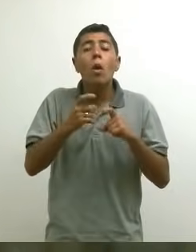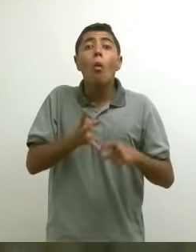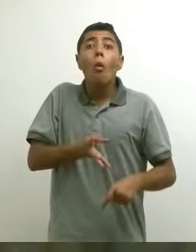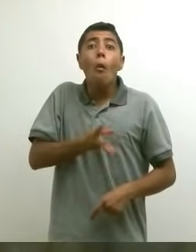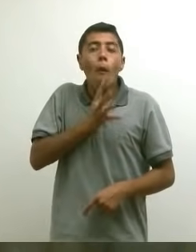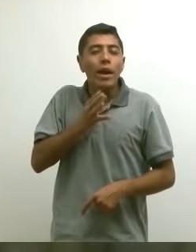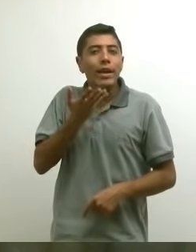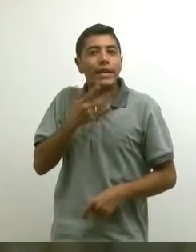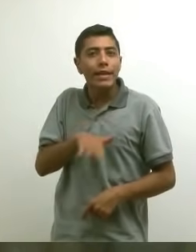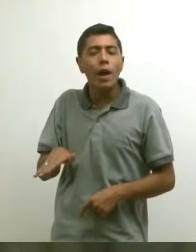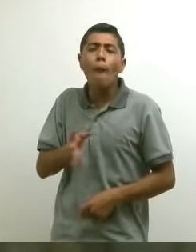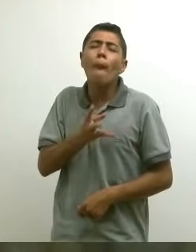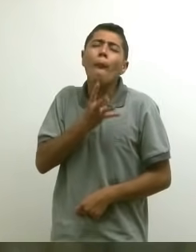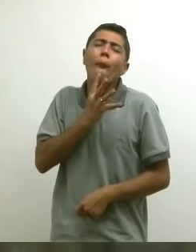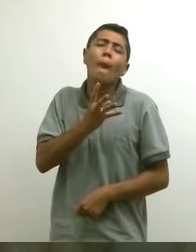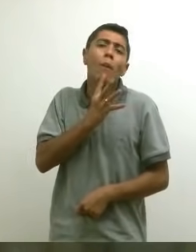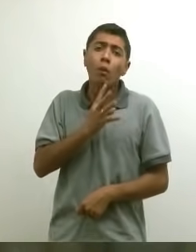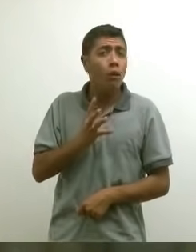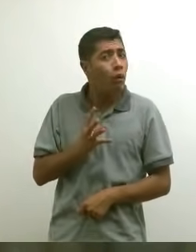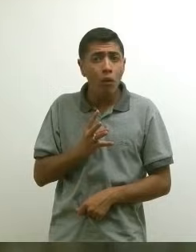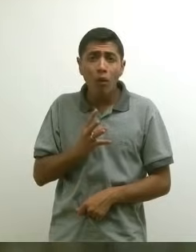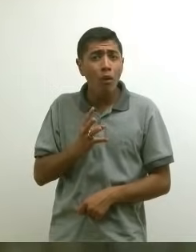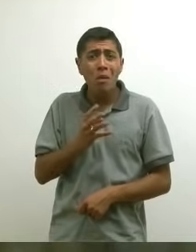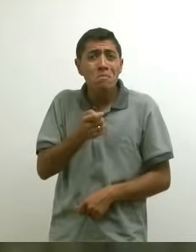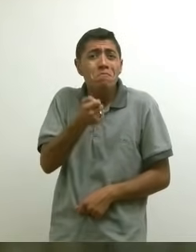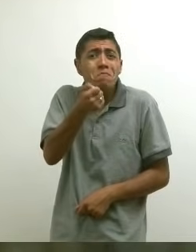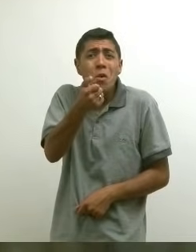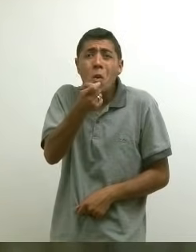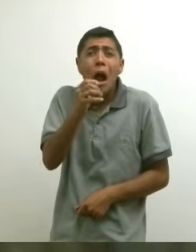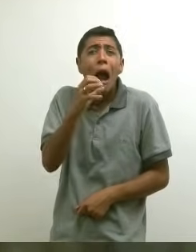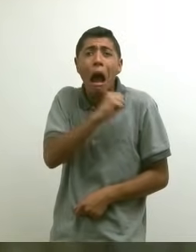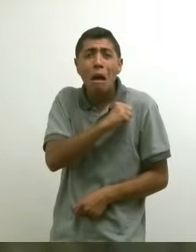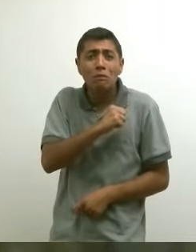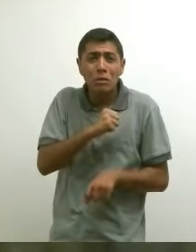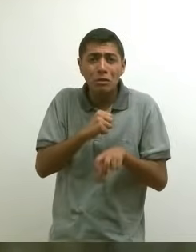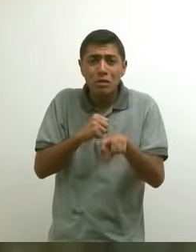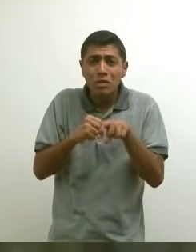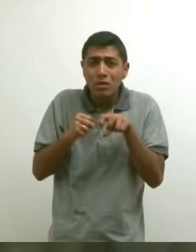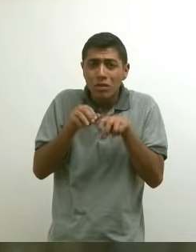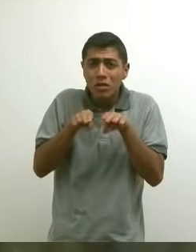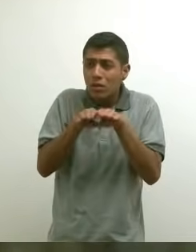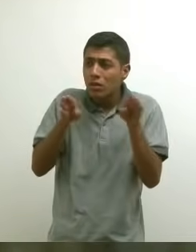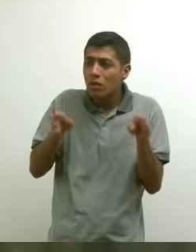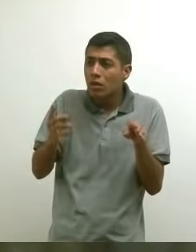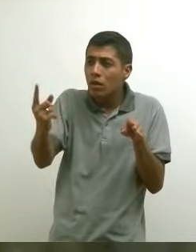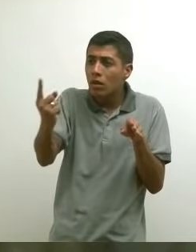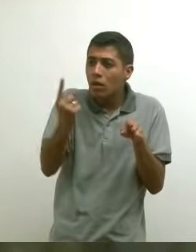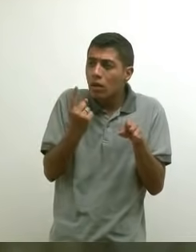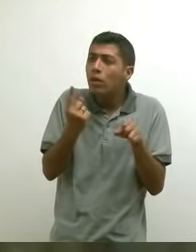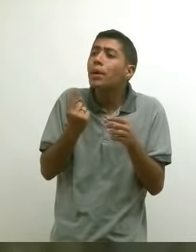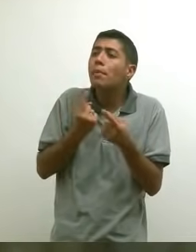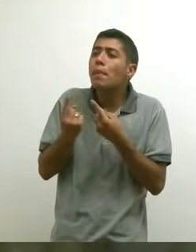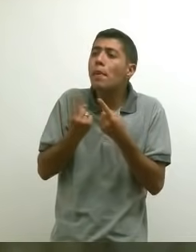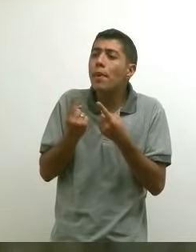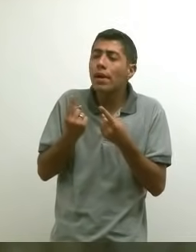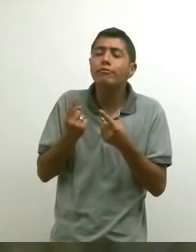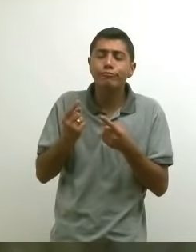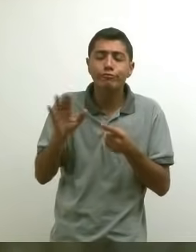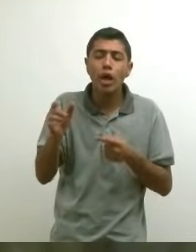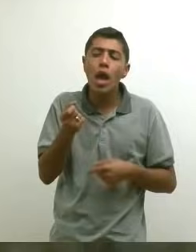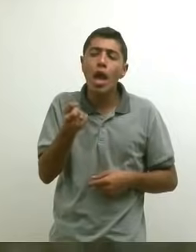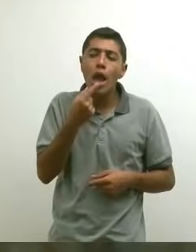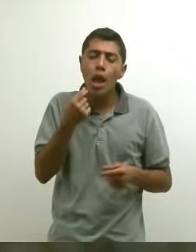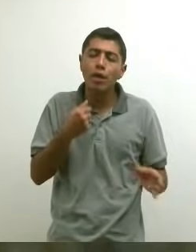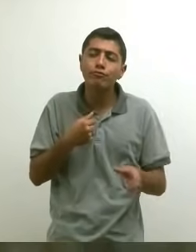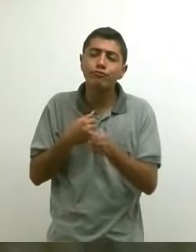assim como falta aos professores conhecimento sobre a área de saúde para questionar esses diagnósticos não faltaria talvez aos médicos